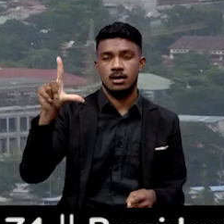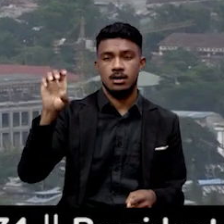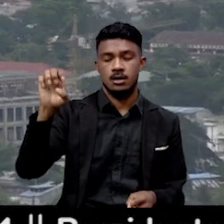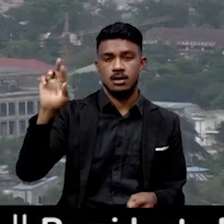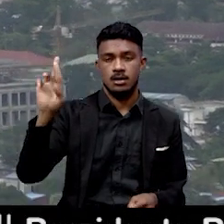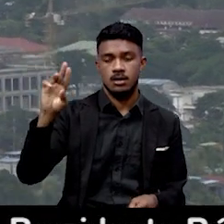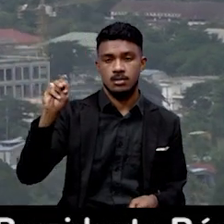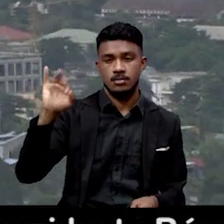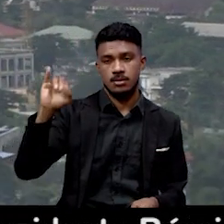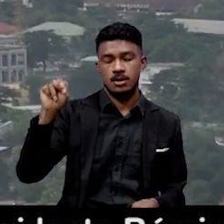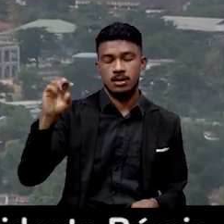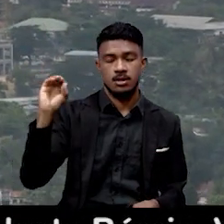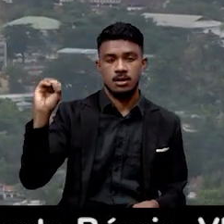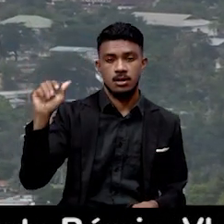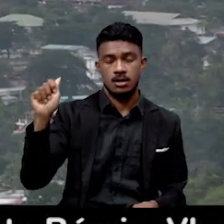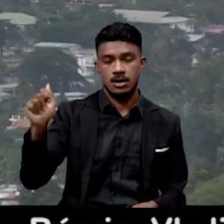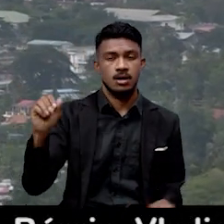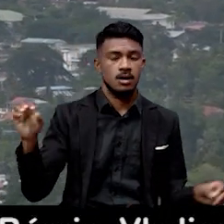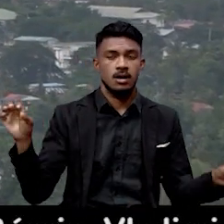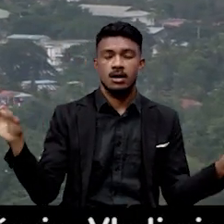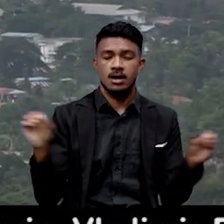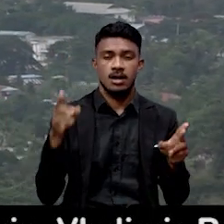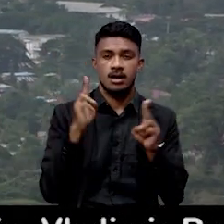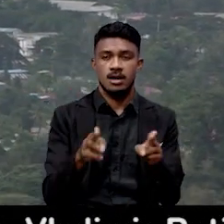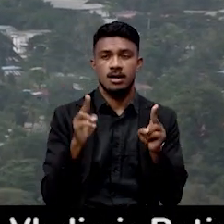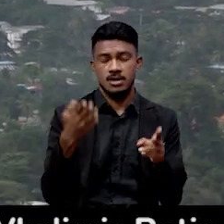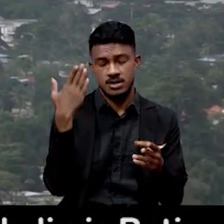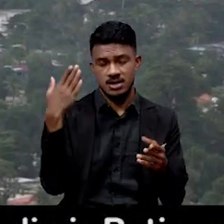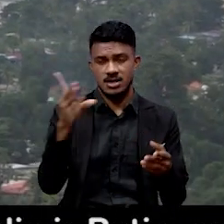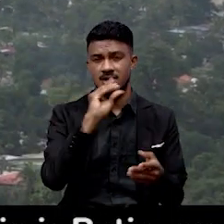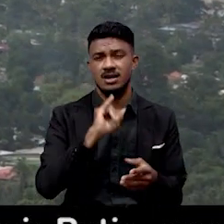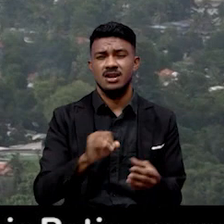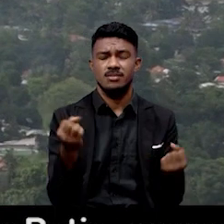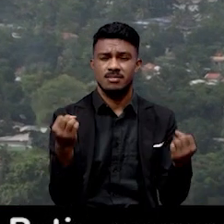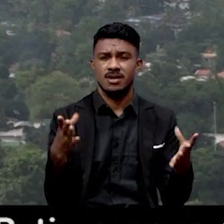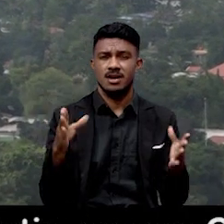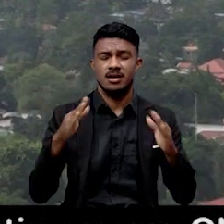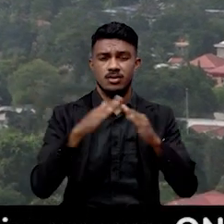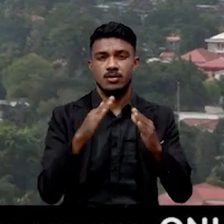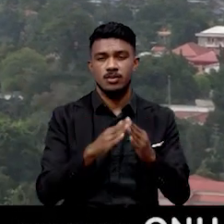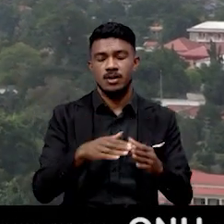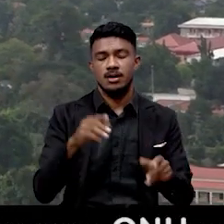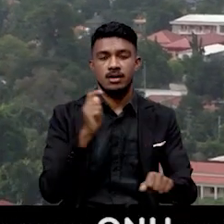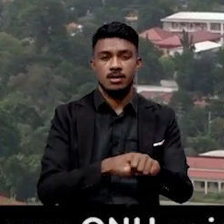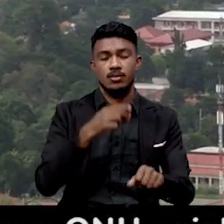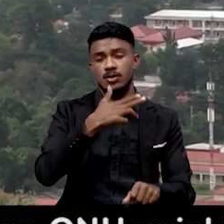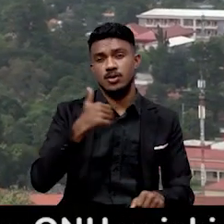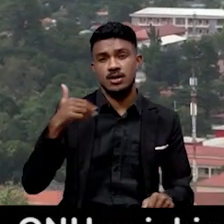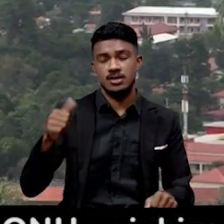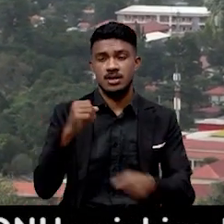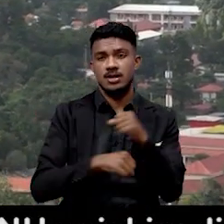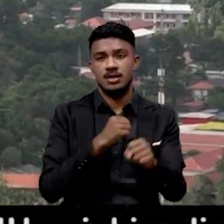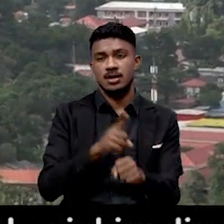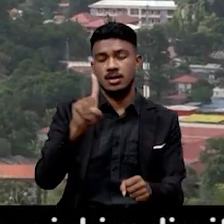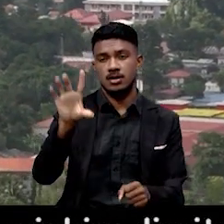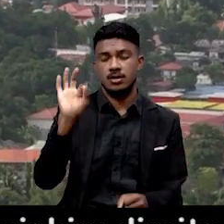ordenamento ida lais, tamba infraestrutura ia cidade Dili Barak Tebes, desde ocupação Indonésia ia tinangrim ida atu